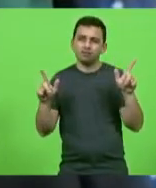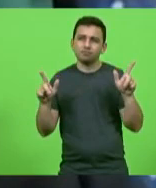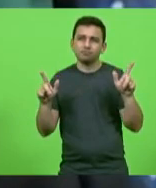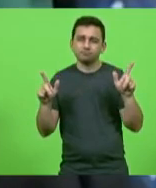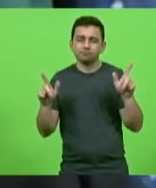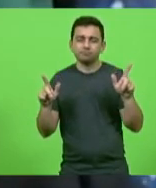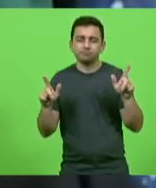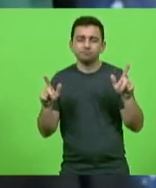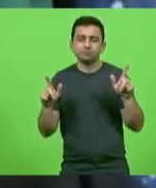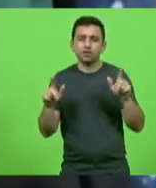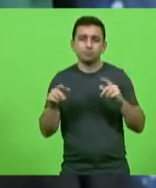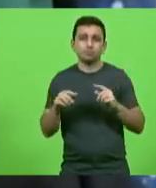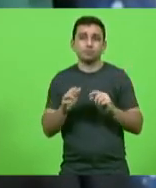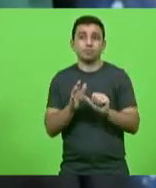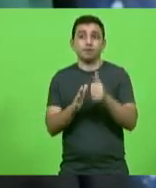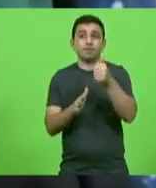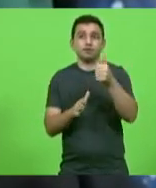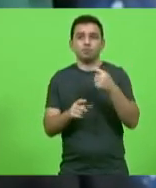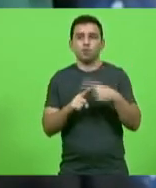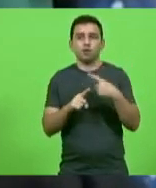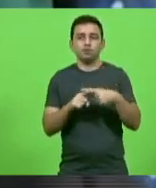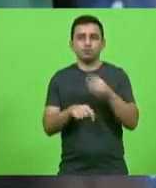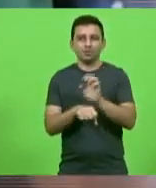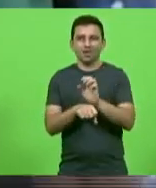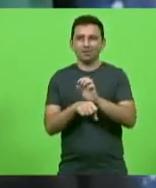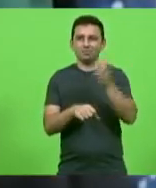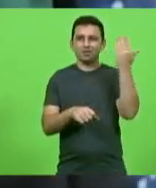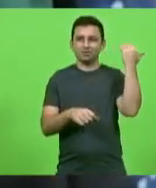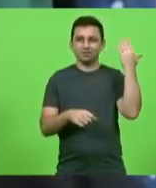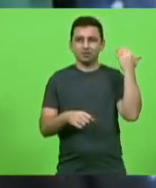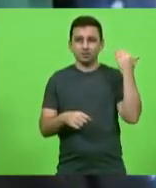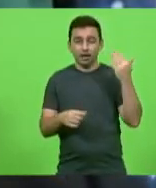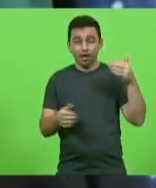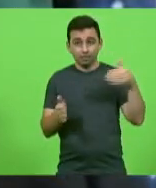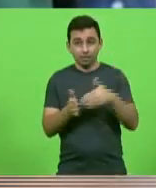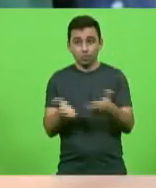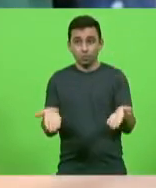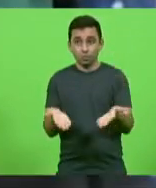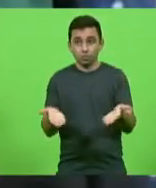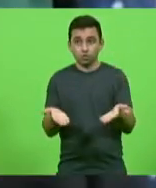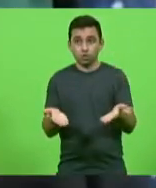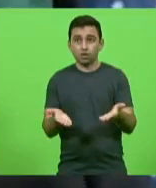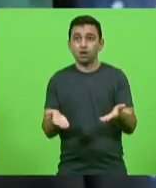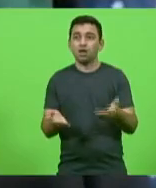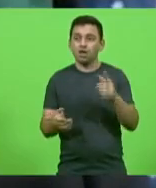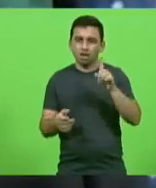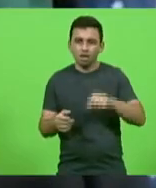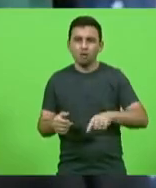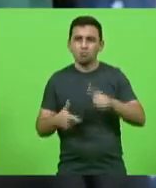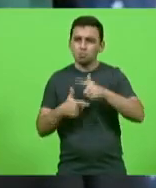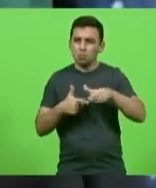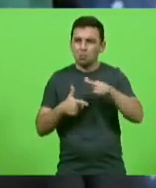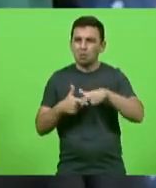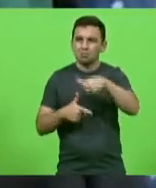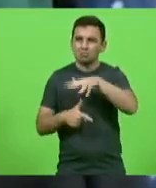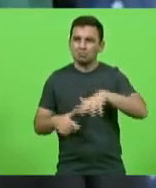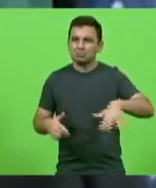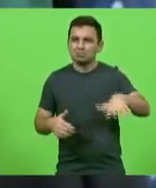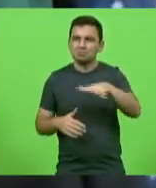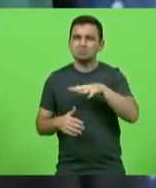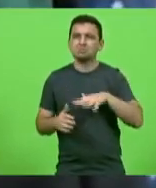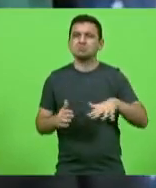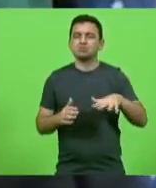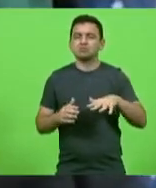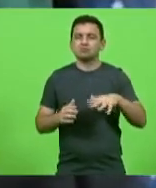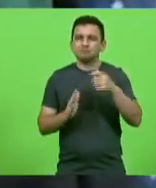e de extrema singularidade porque o estado passava é uma passando uma verdadeira cartaz enfrentada